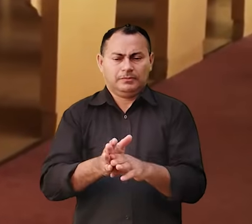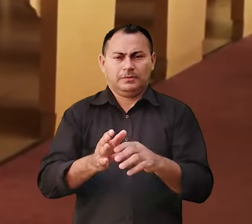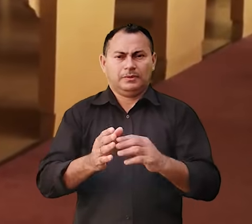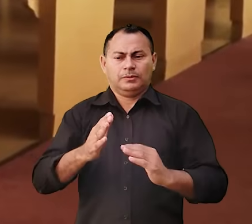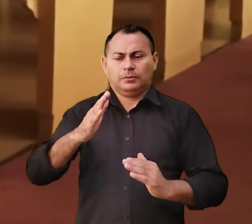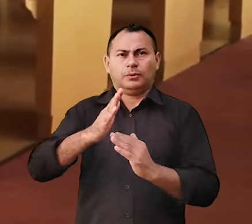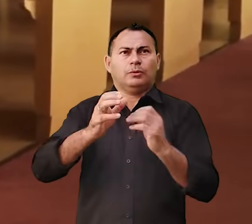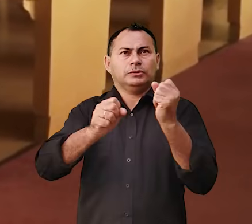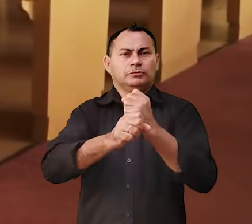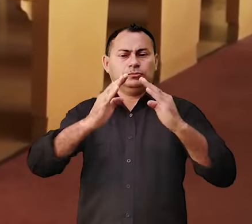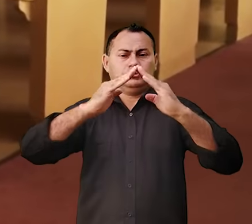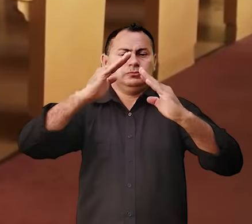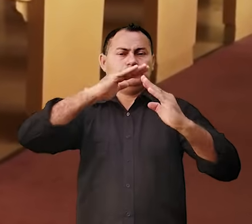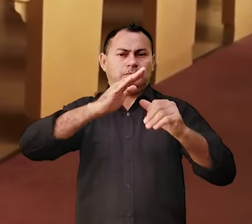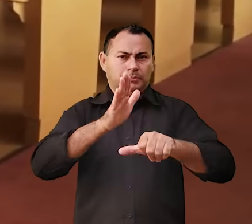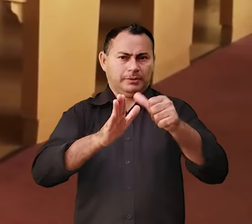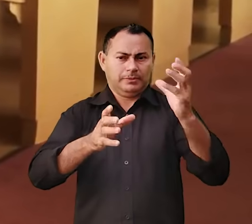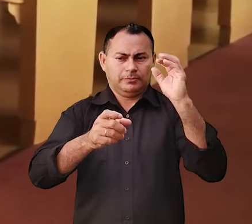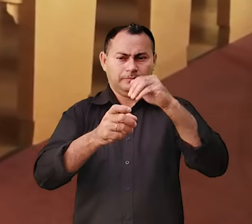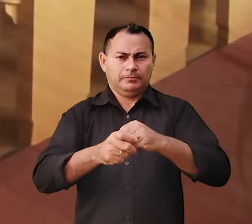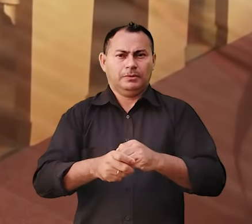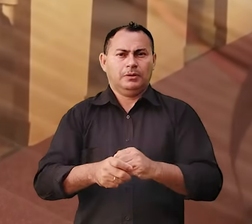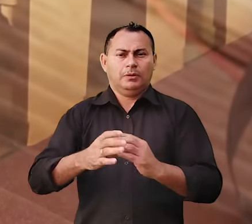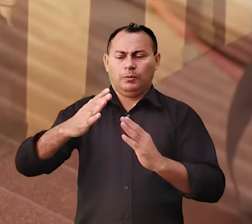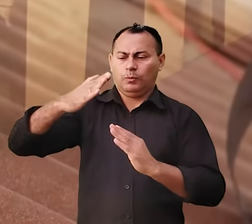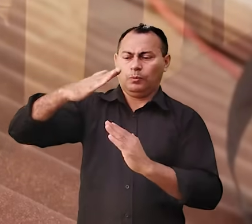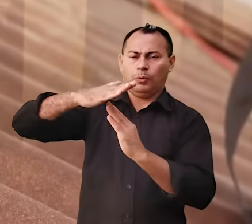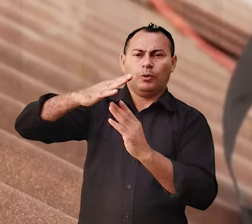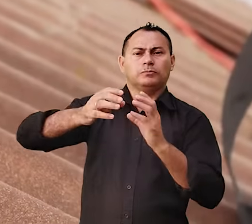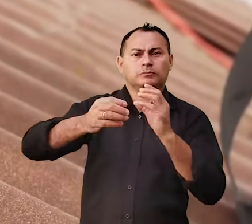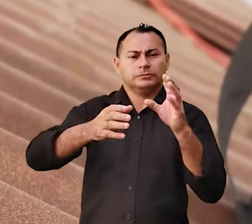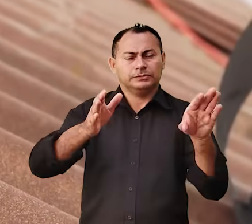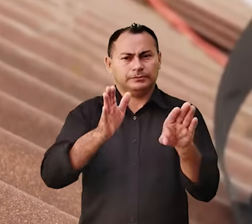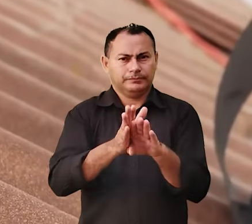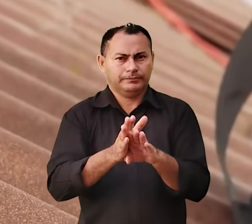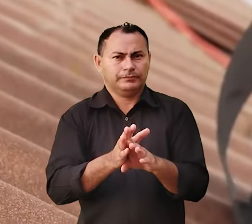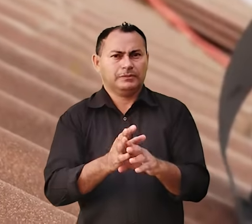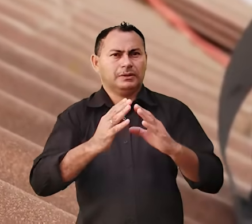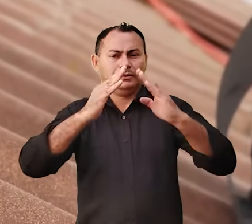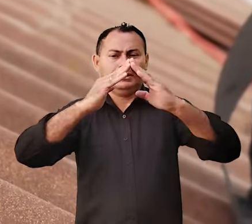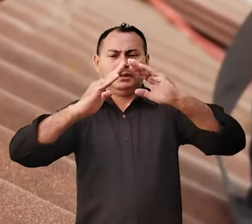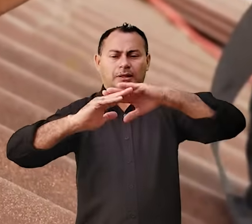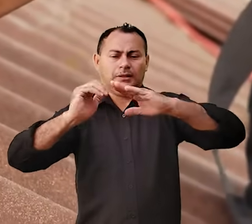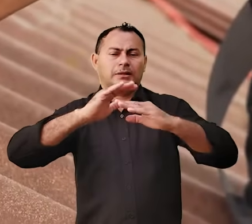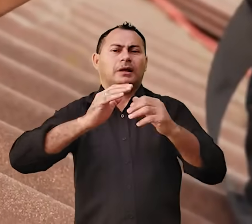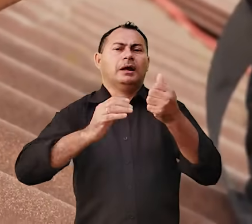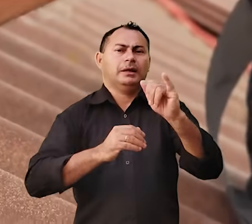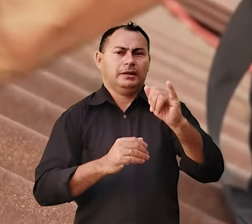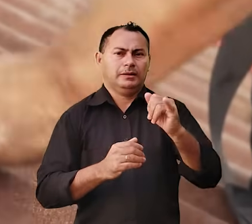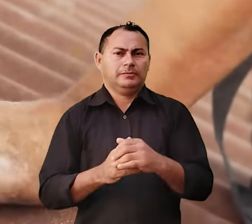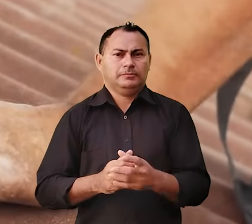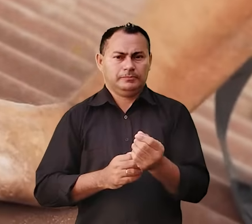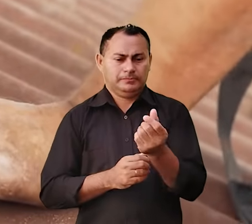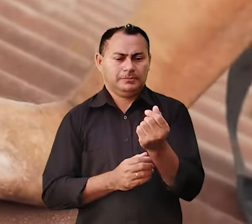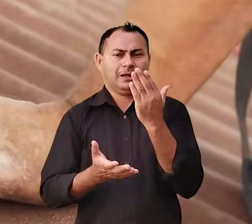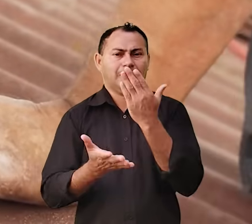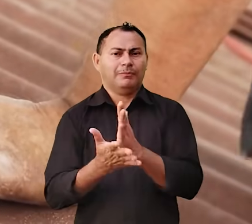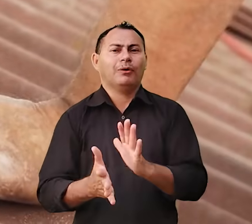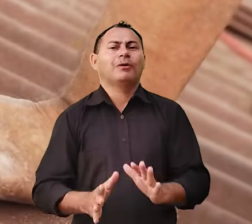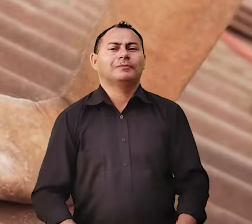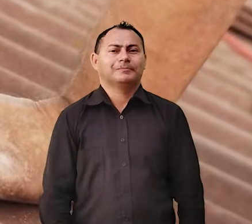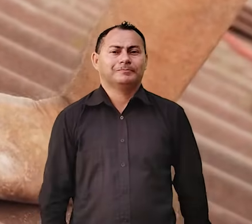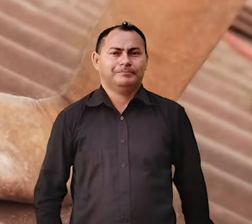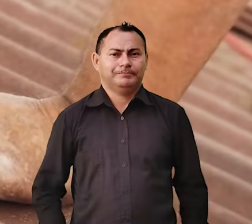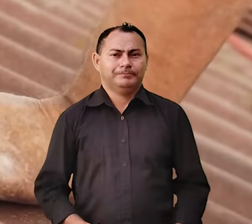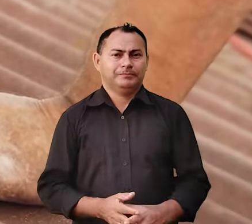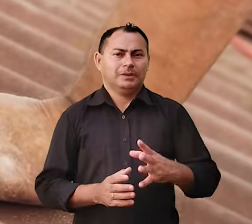chegamos no teto do prédio. Primeiro colocamos o forro do teto e quando chegamos no telhado, aí o dinheiro